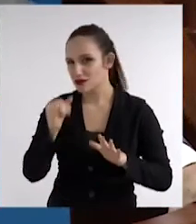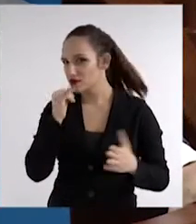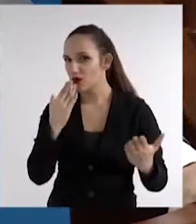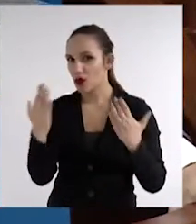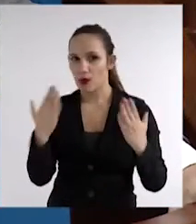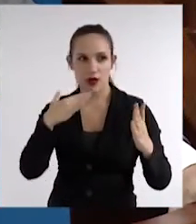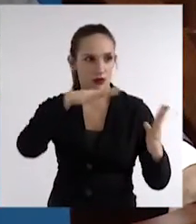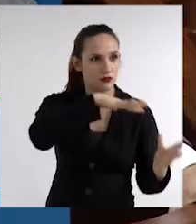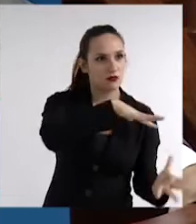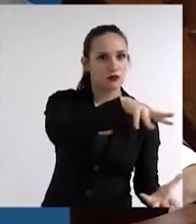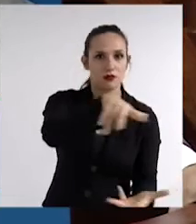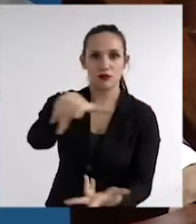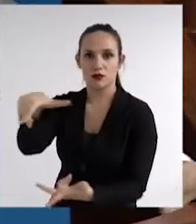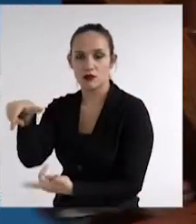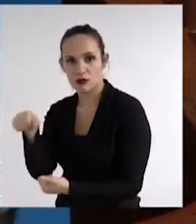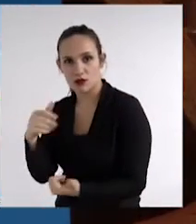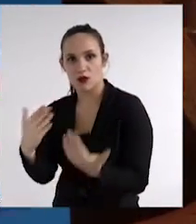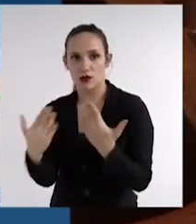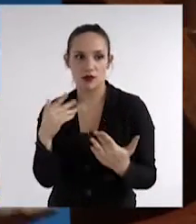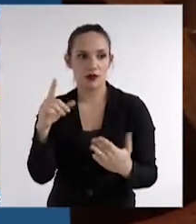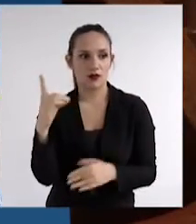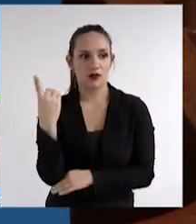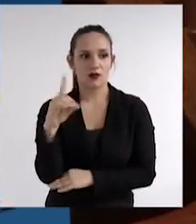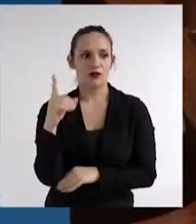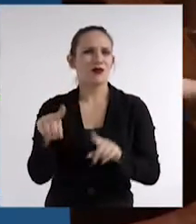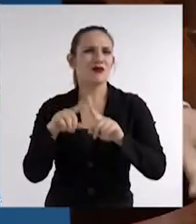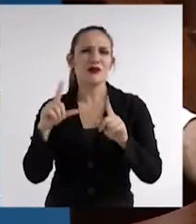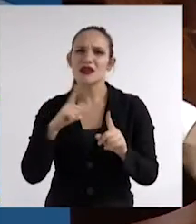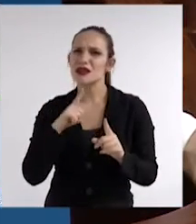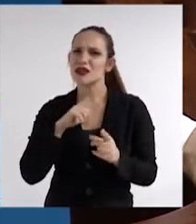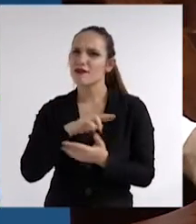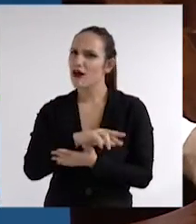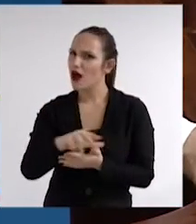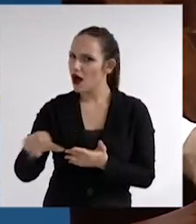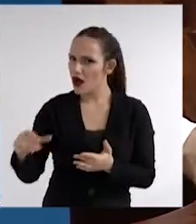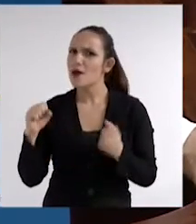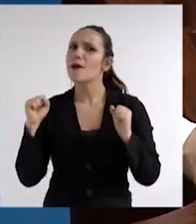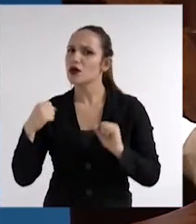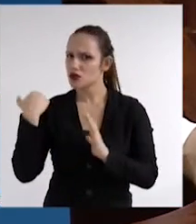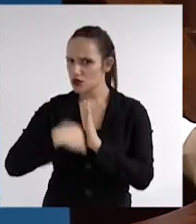internacional, que é através do dólar, mas existem várias composições.